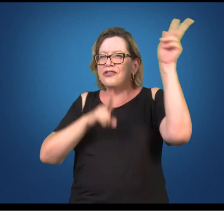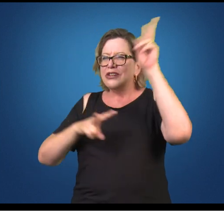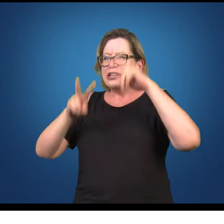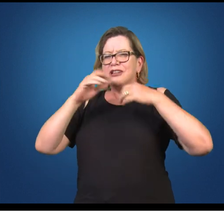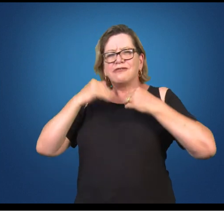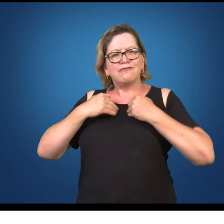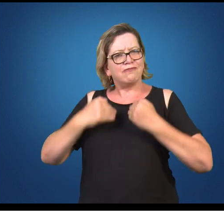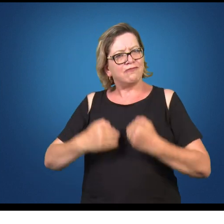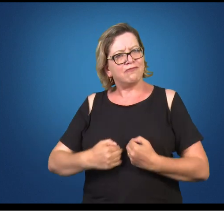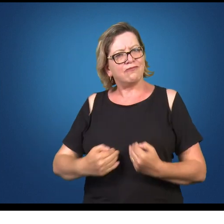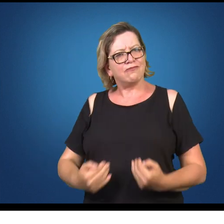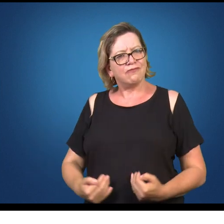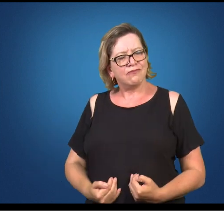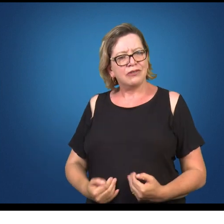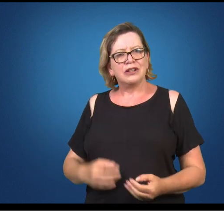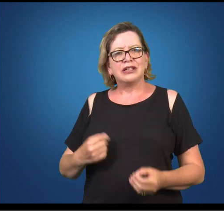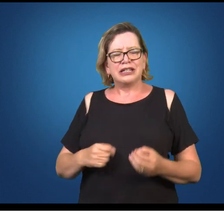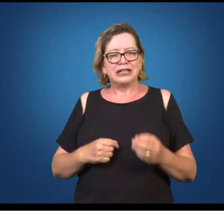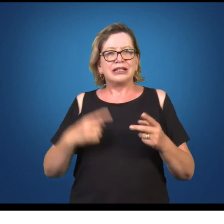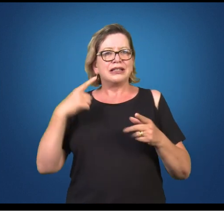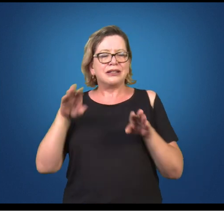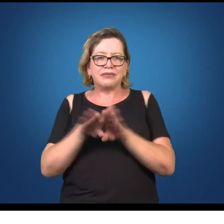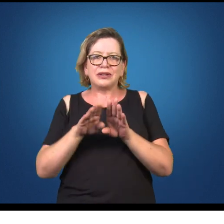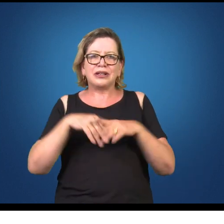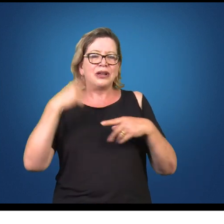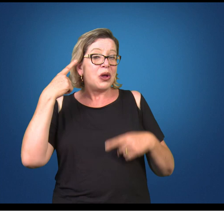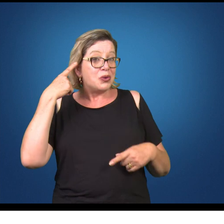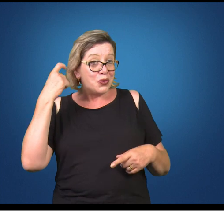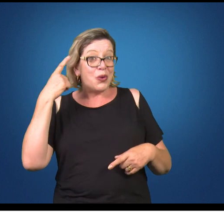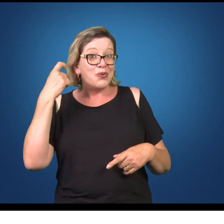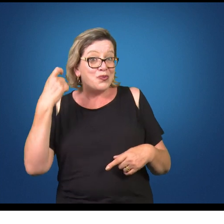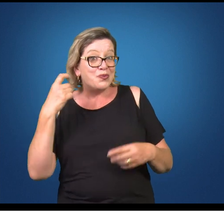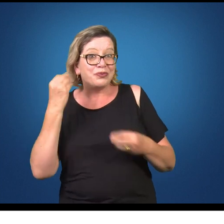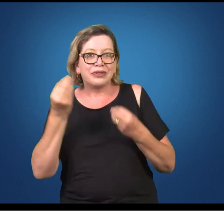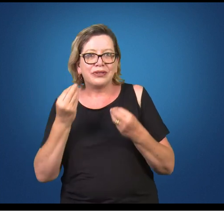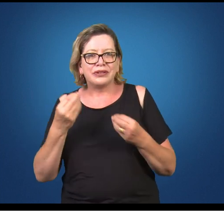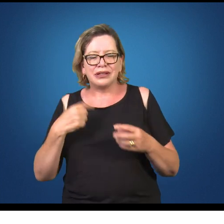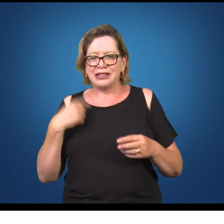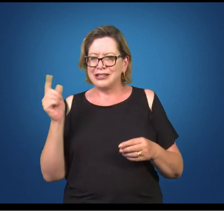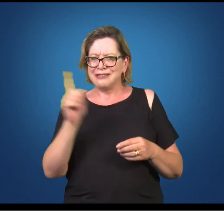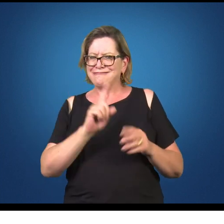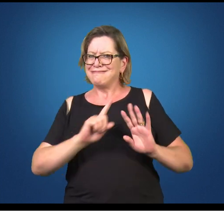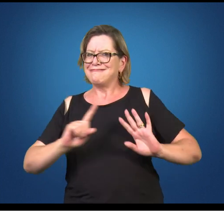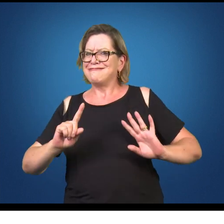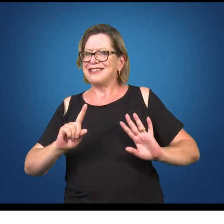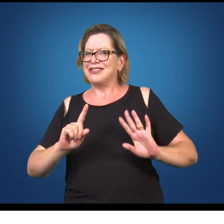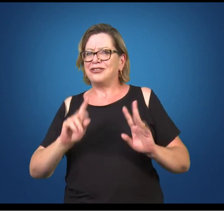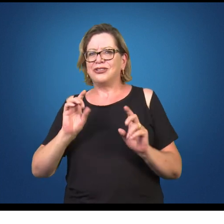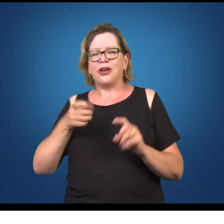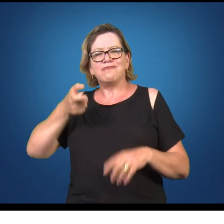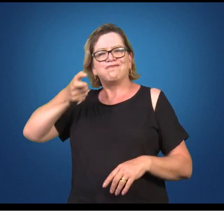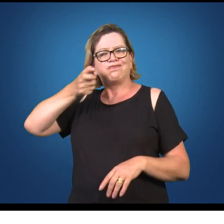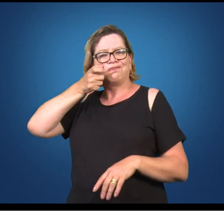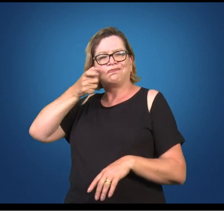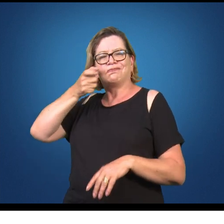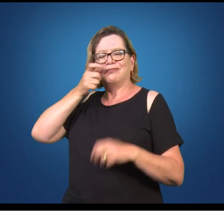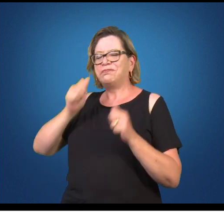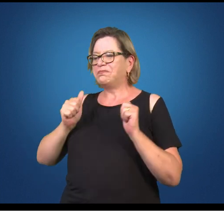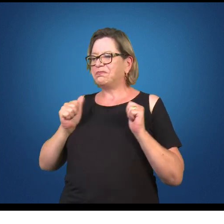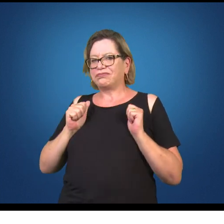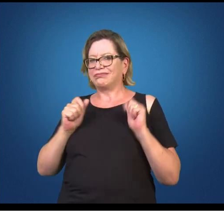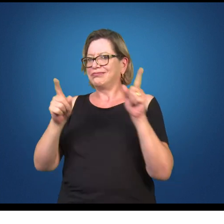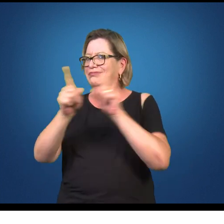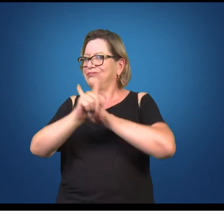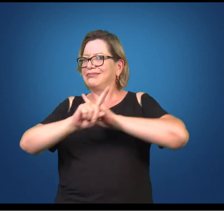à corporeidade, né, à sonoridade. Então, você não só... assistir a isso